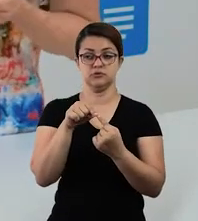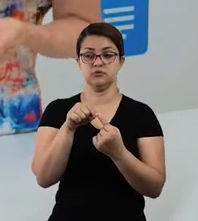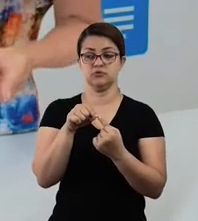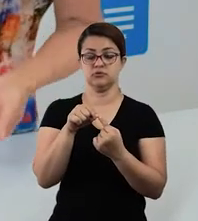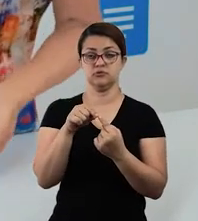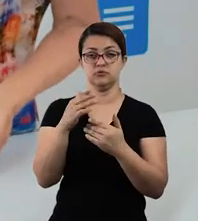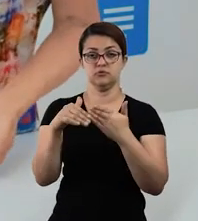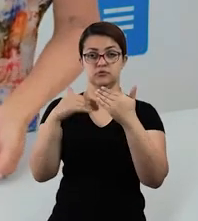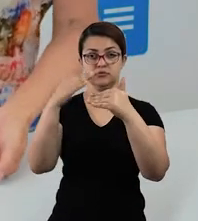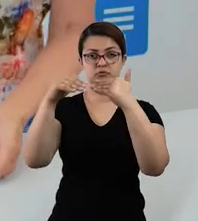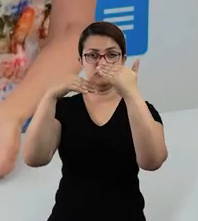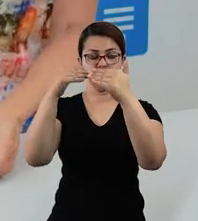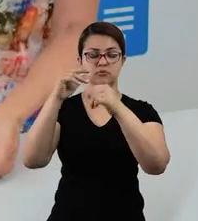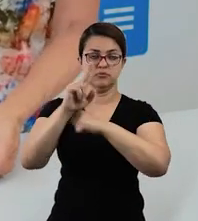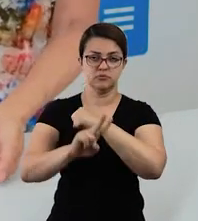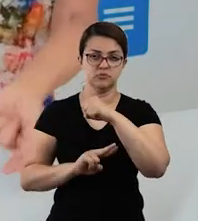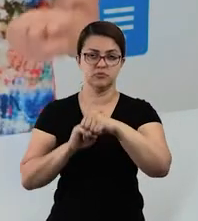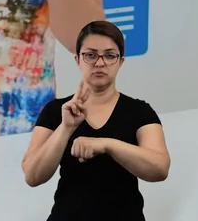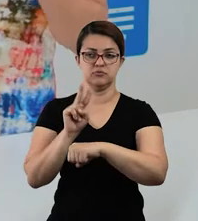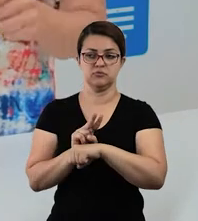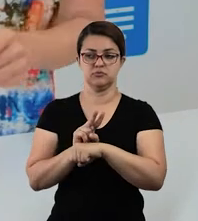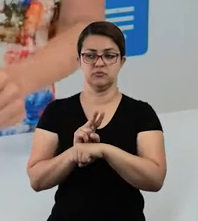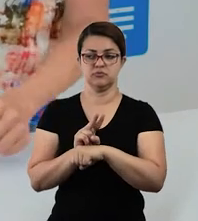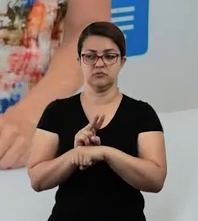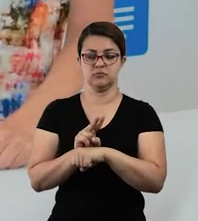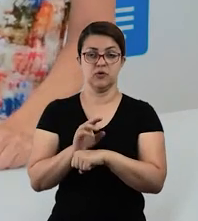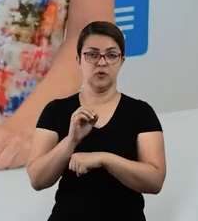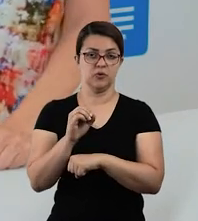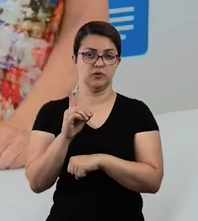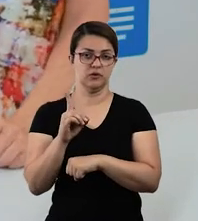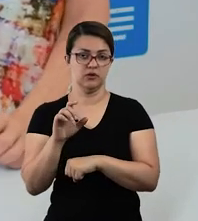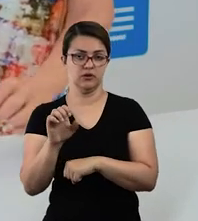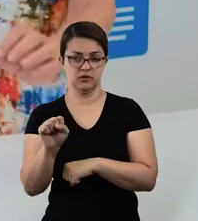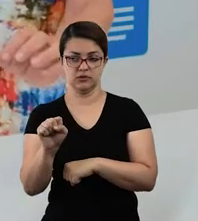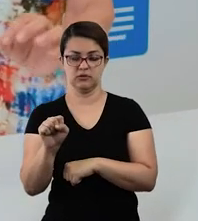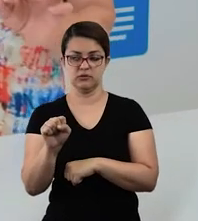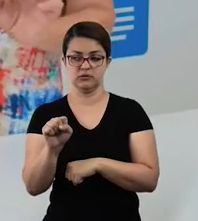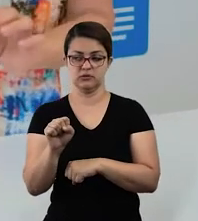de desenvolvimento sustentável, os ODS, e